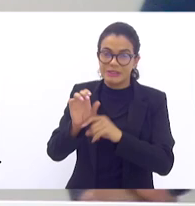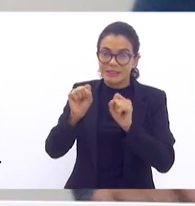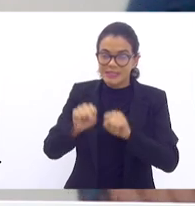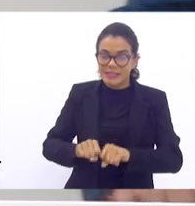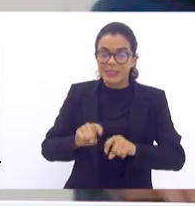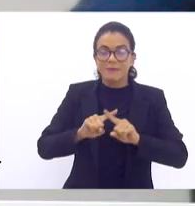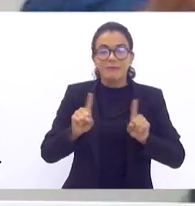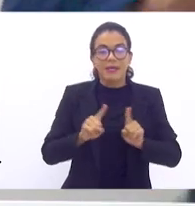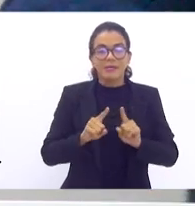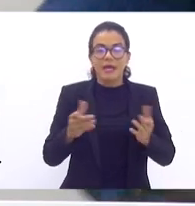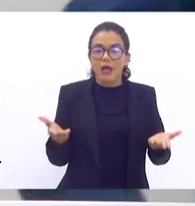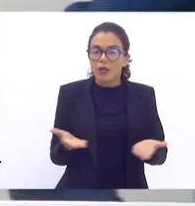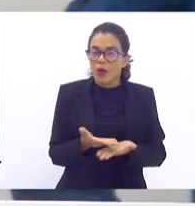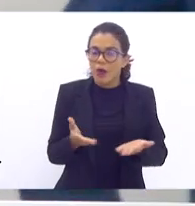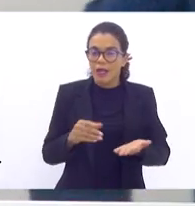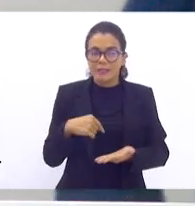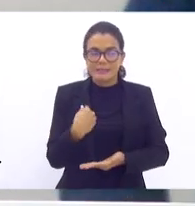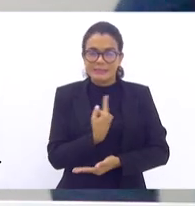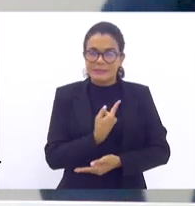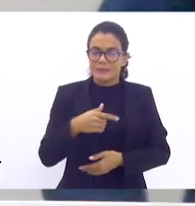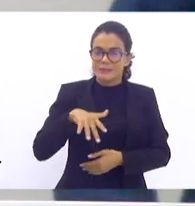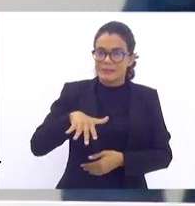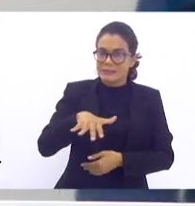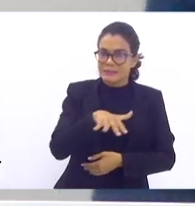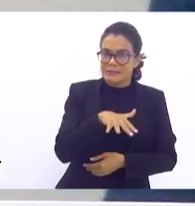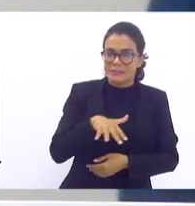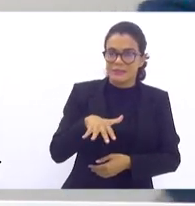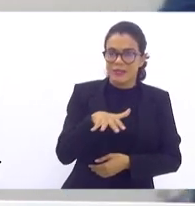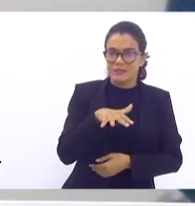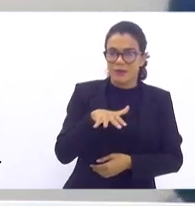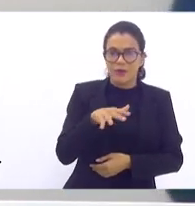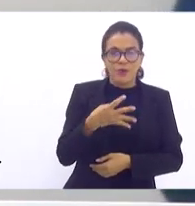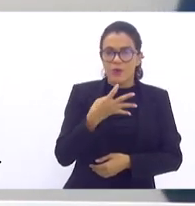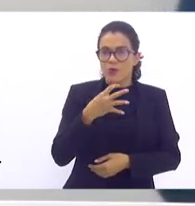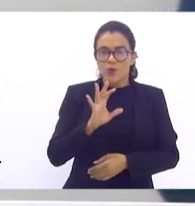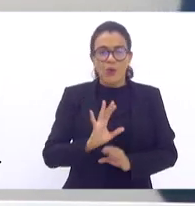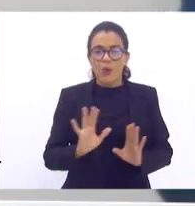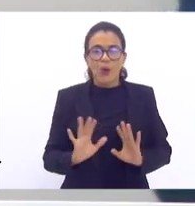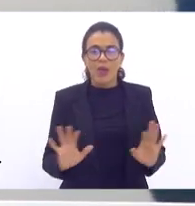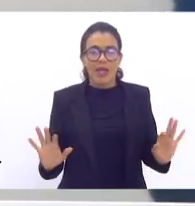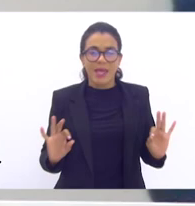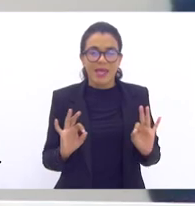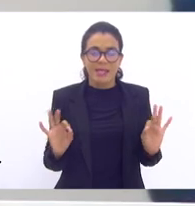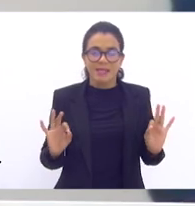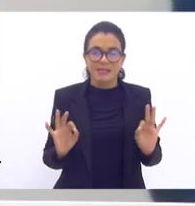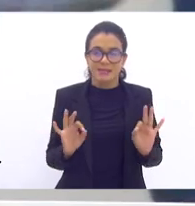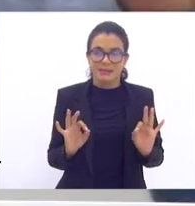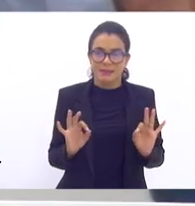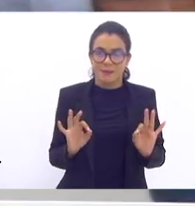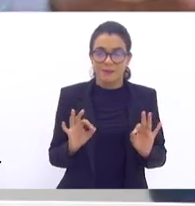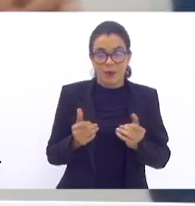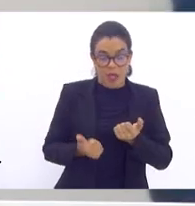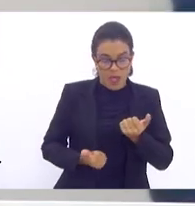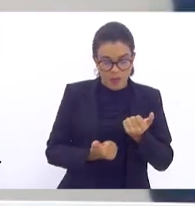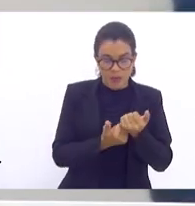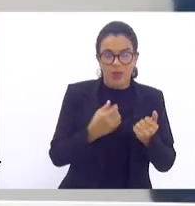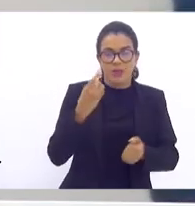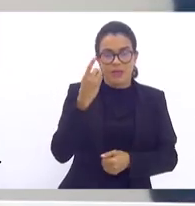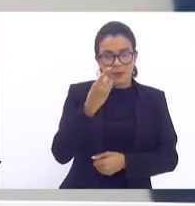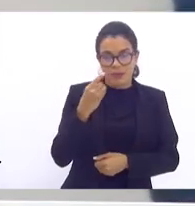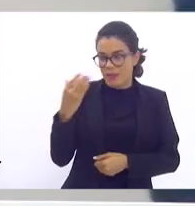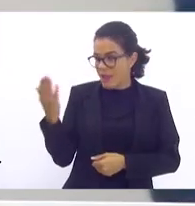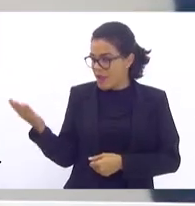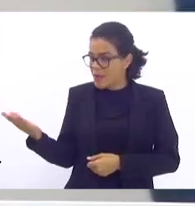tamanho que você não conhece mais efetividade disso então com apoio do deputado Douglas